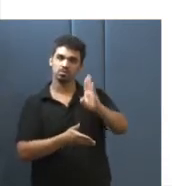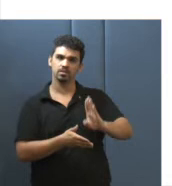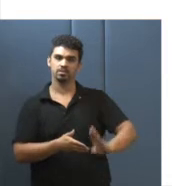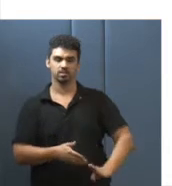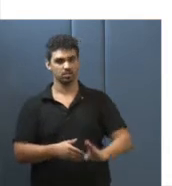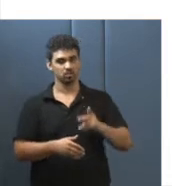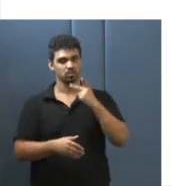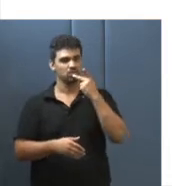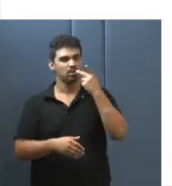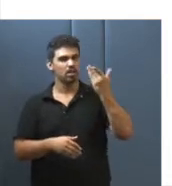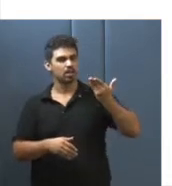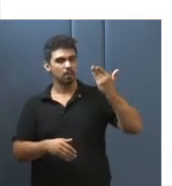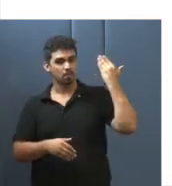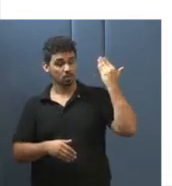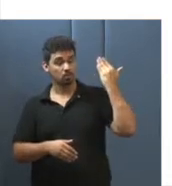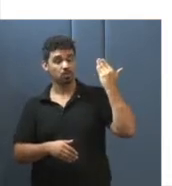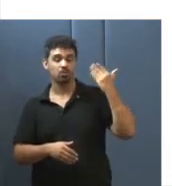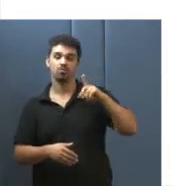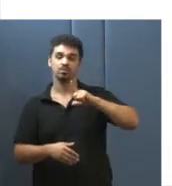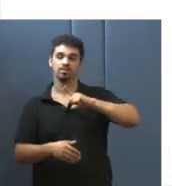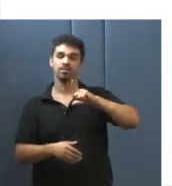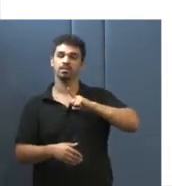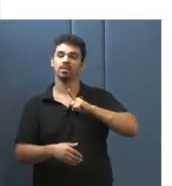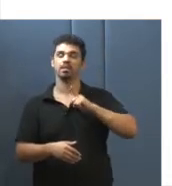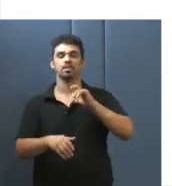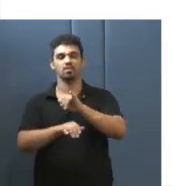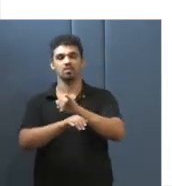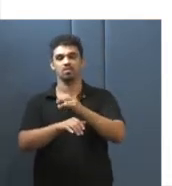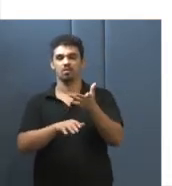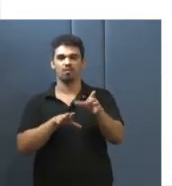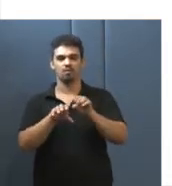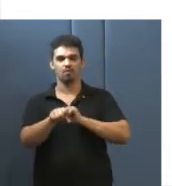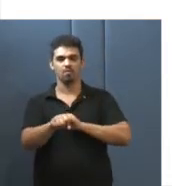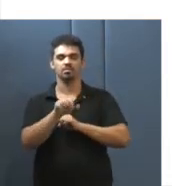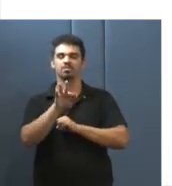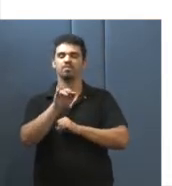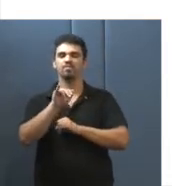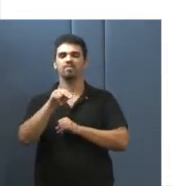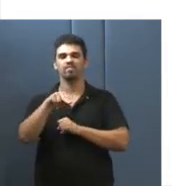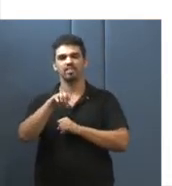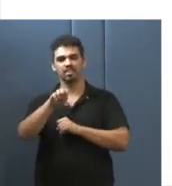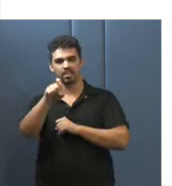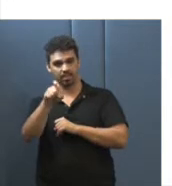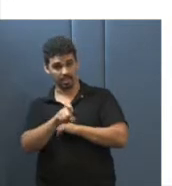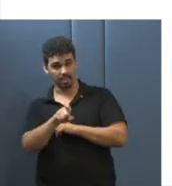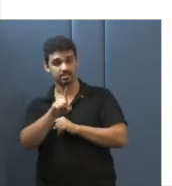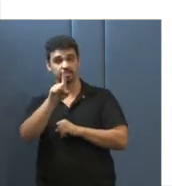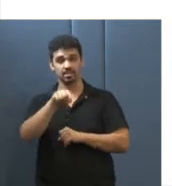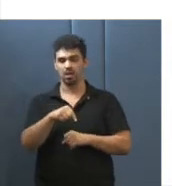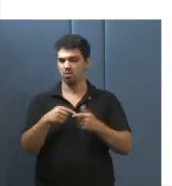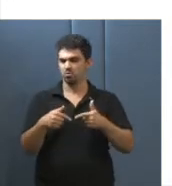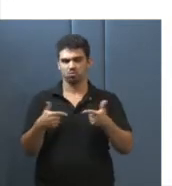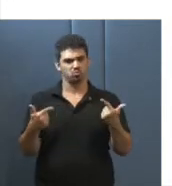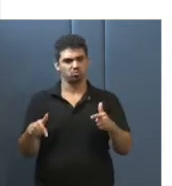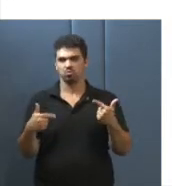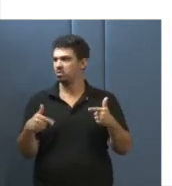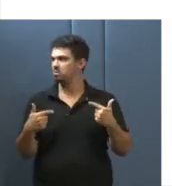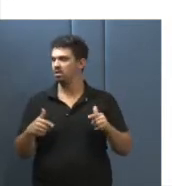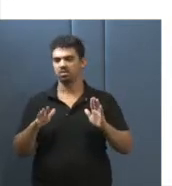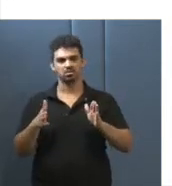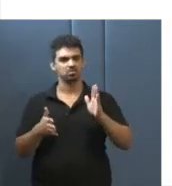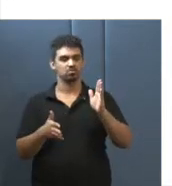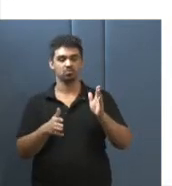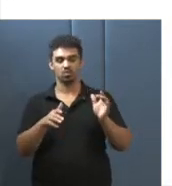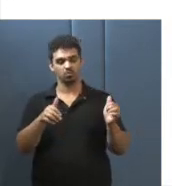pouco, basicamente você tem ali formação via Finex, financiamentos, uma linha que hoje já não existe mais, foi sucedida pelo